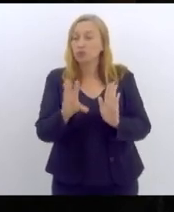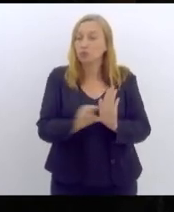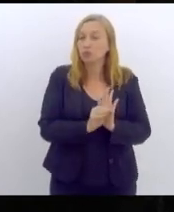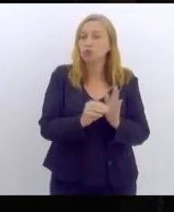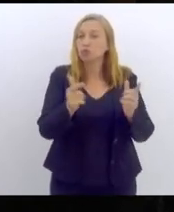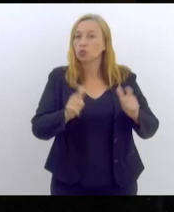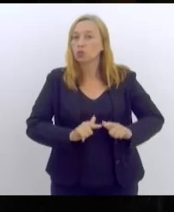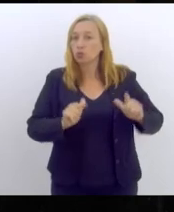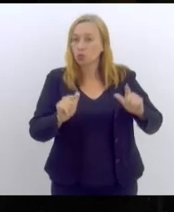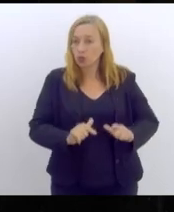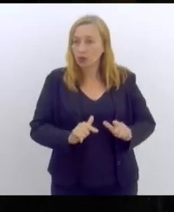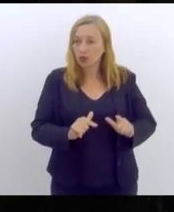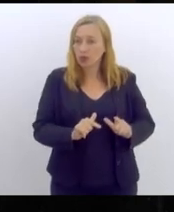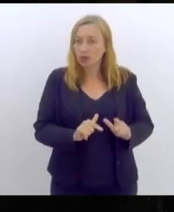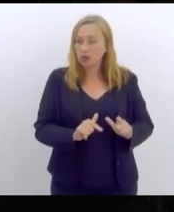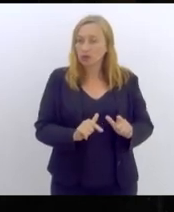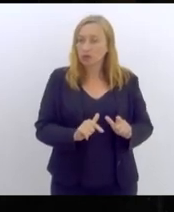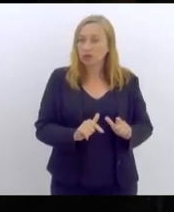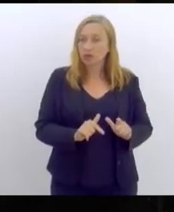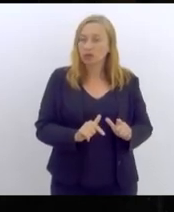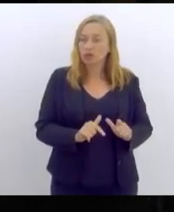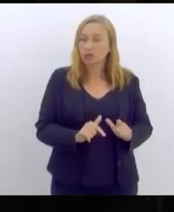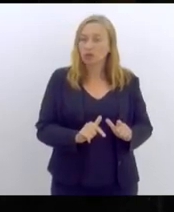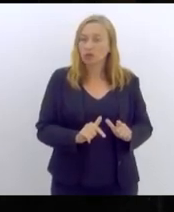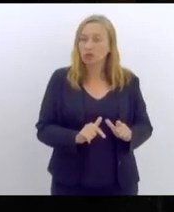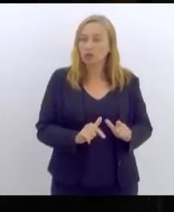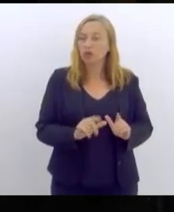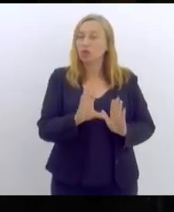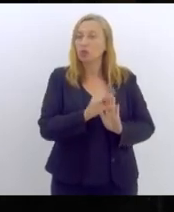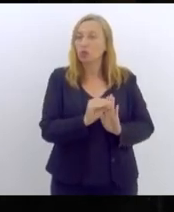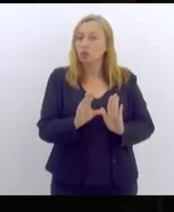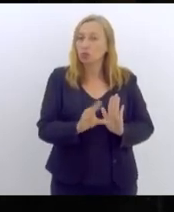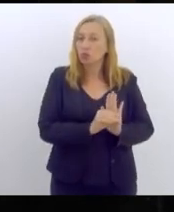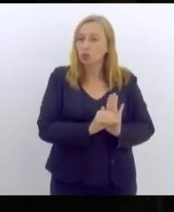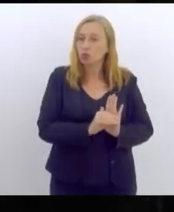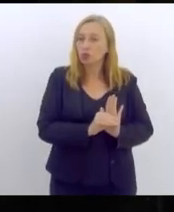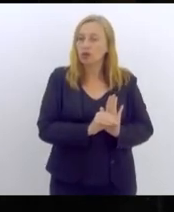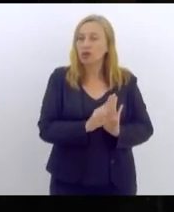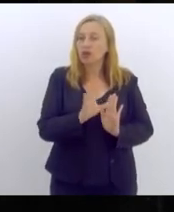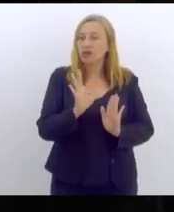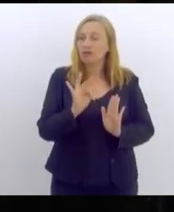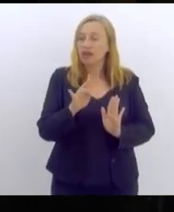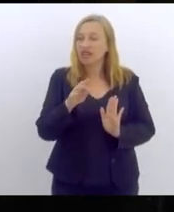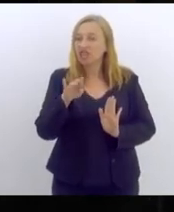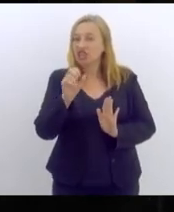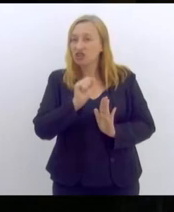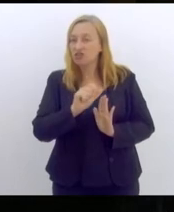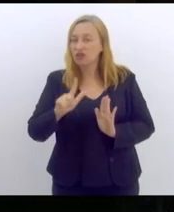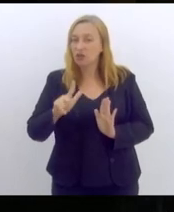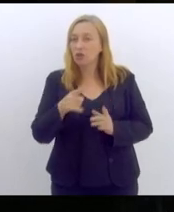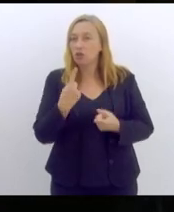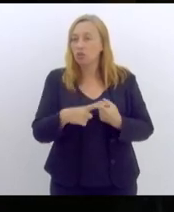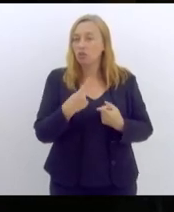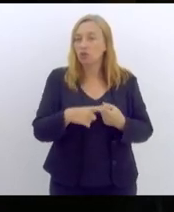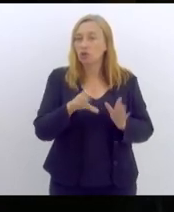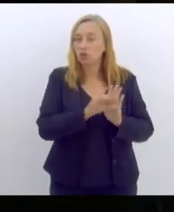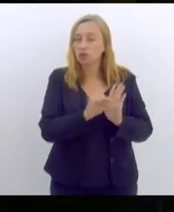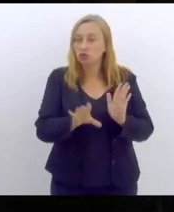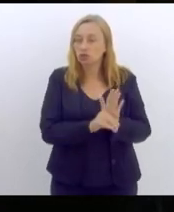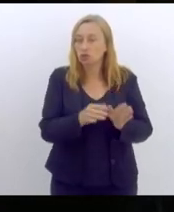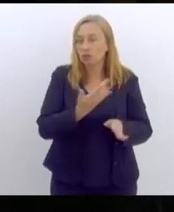local estabelecido assim como um conteúdo local factível, porque o conteúdo local praticado